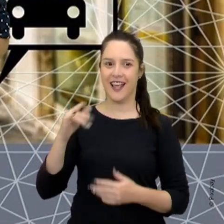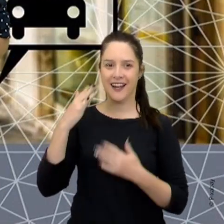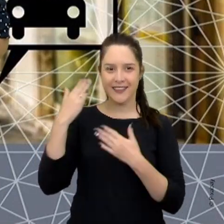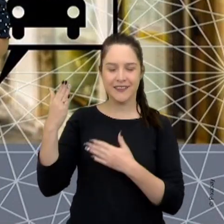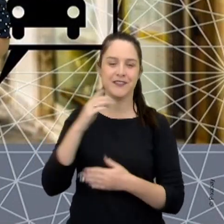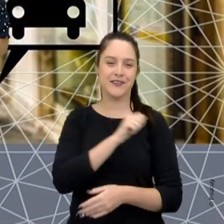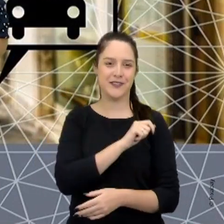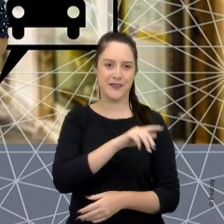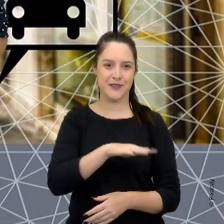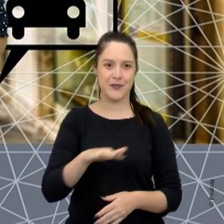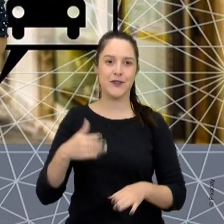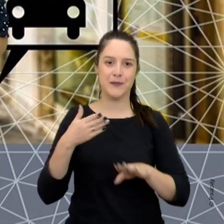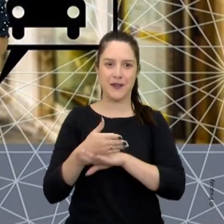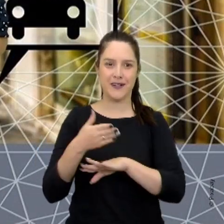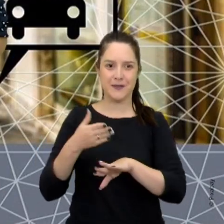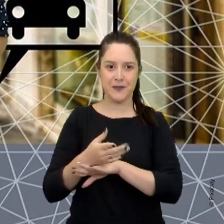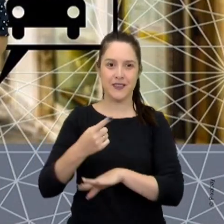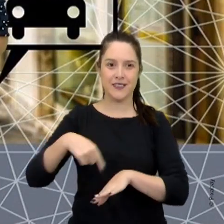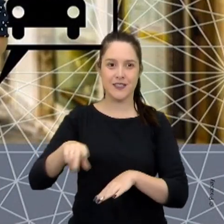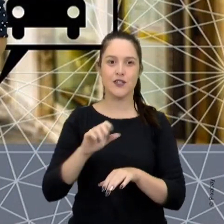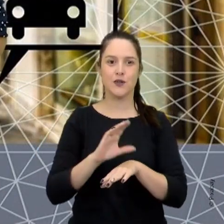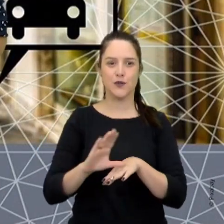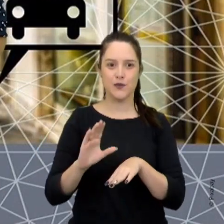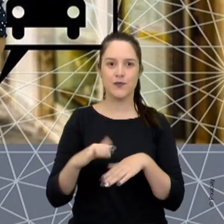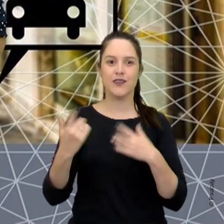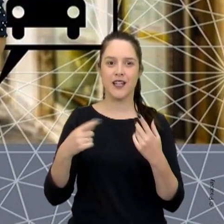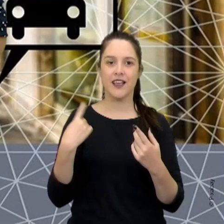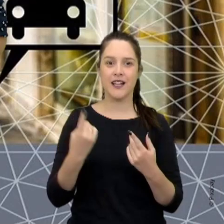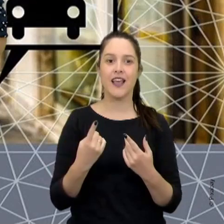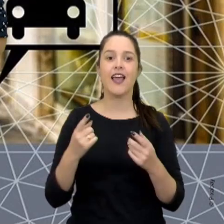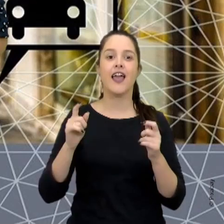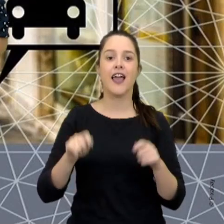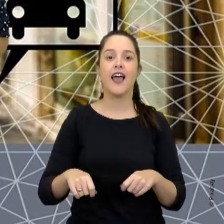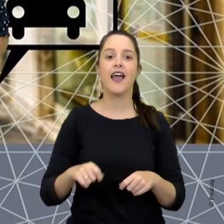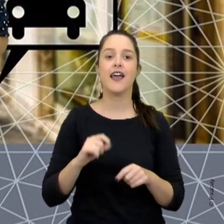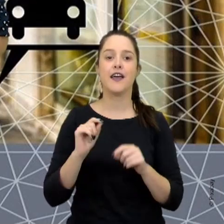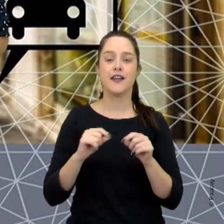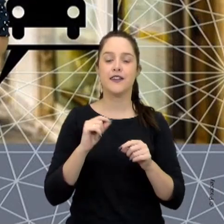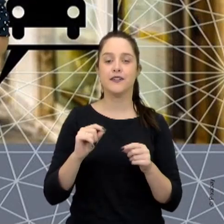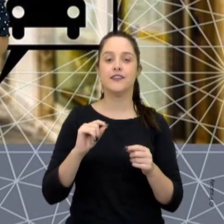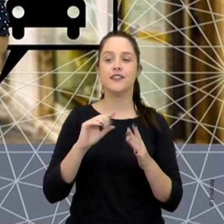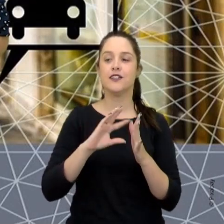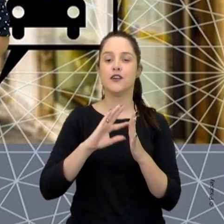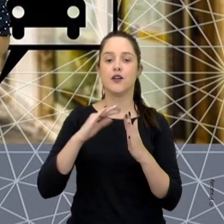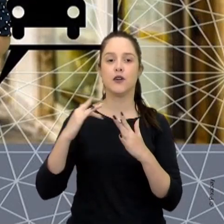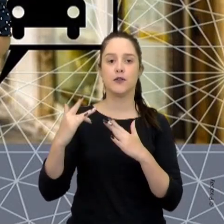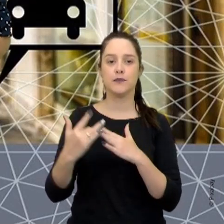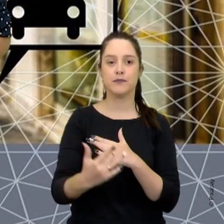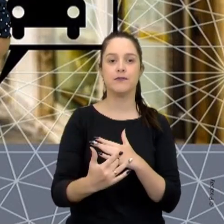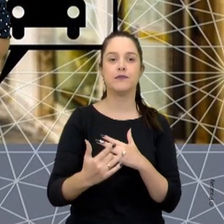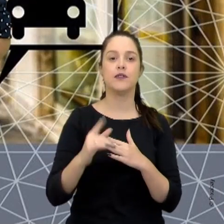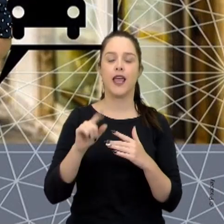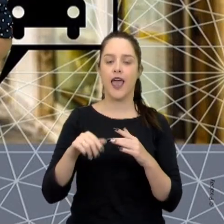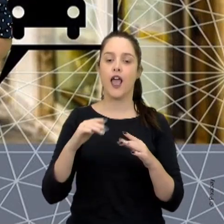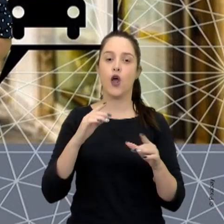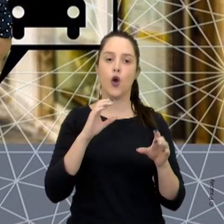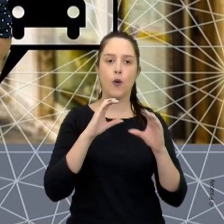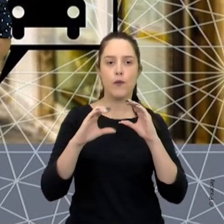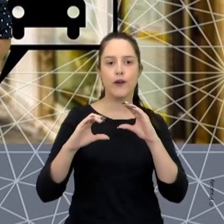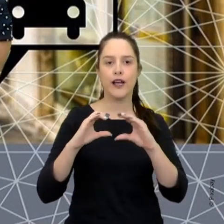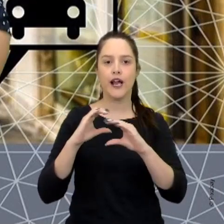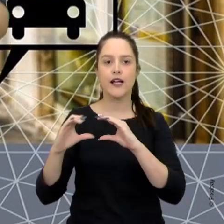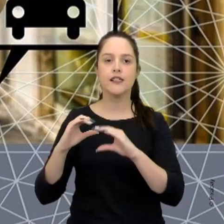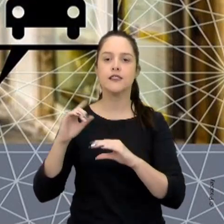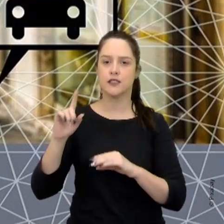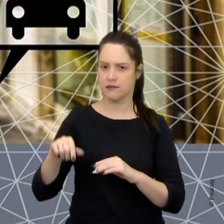estão participando aí desse curso. Hashtag se liga na mídia e o componente do professor Josélio, que é criação e comunicação. É isso, né,